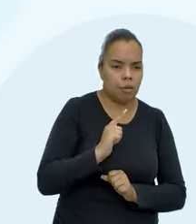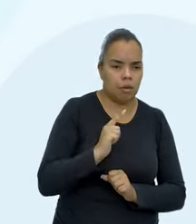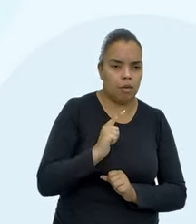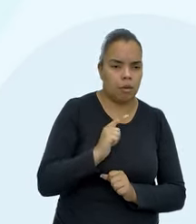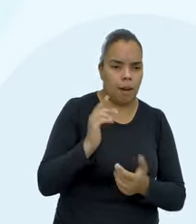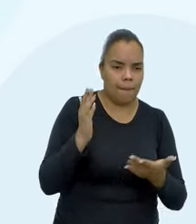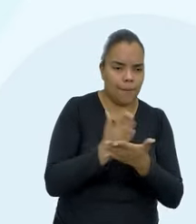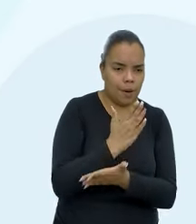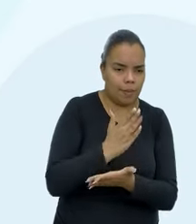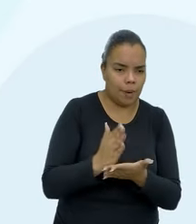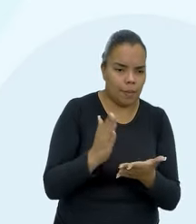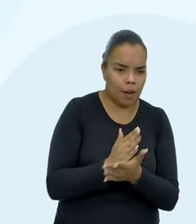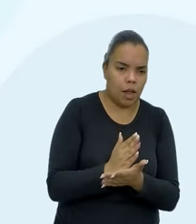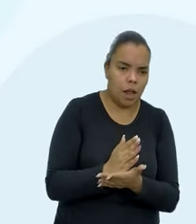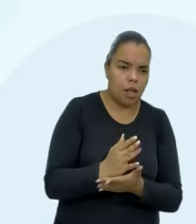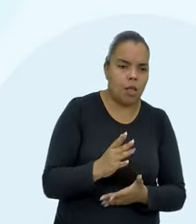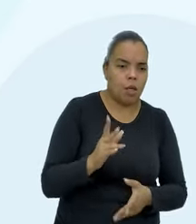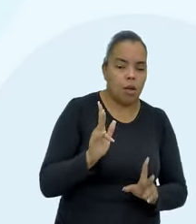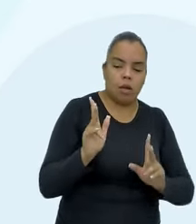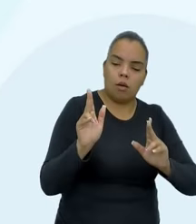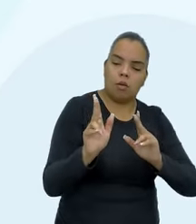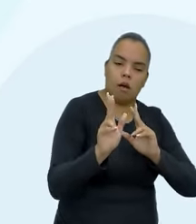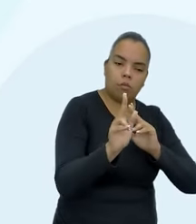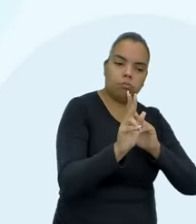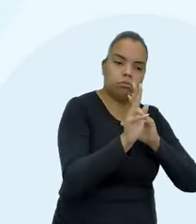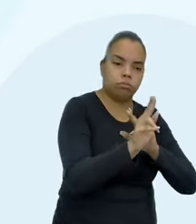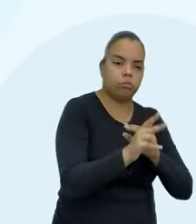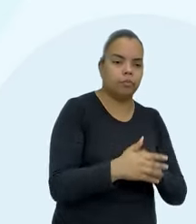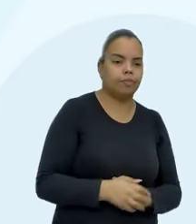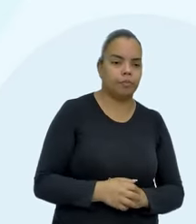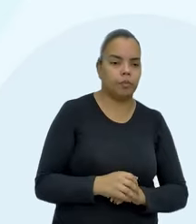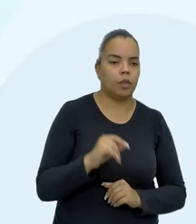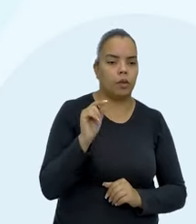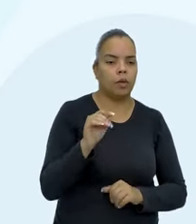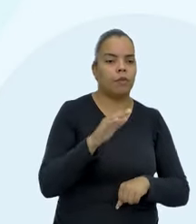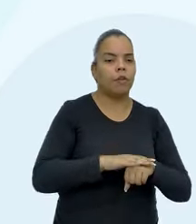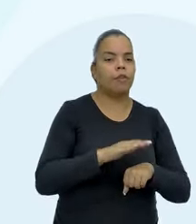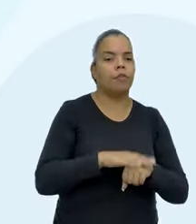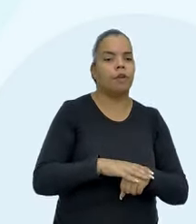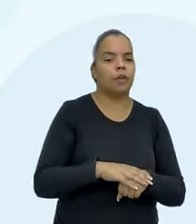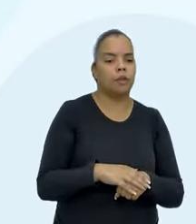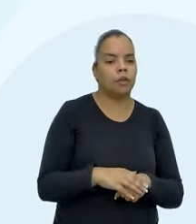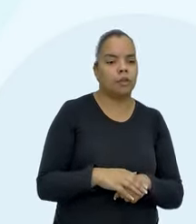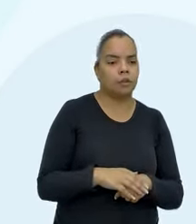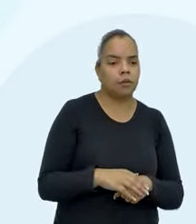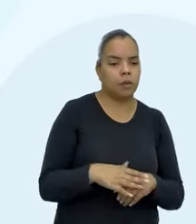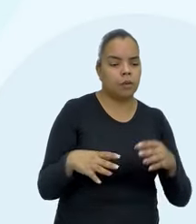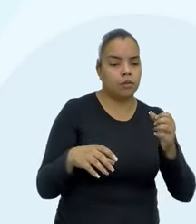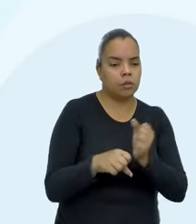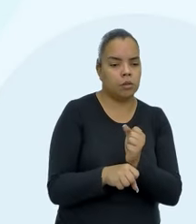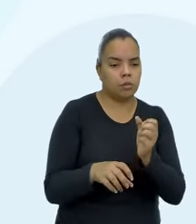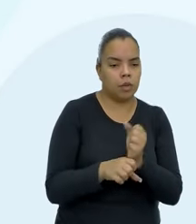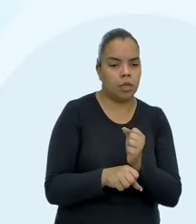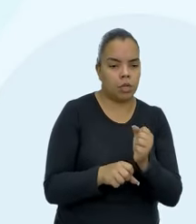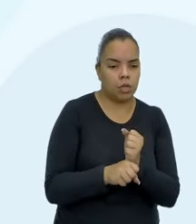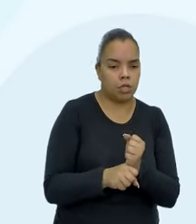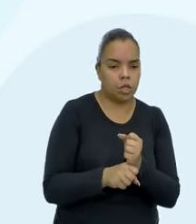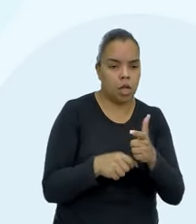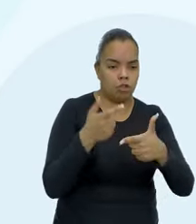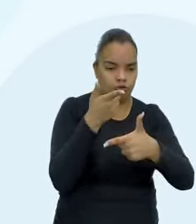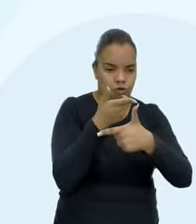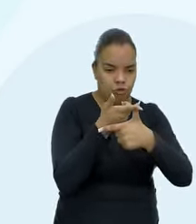partes do mesmo tamanho então aqui o que foi feito para fazer a soma né nós